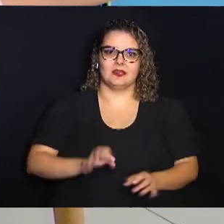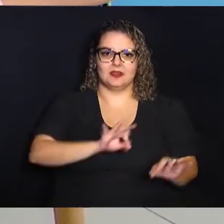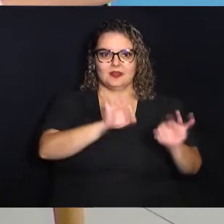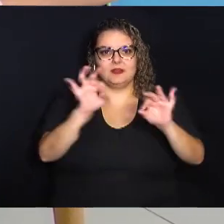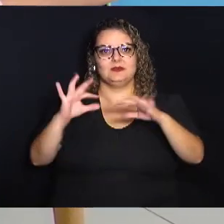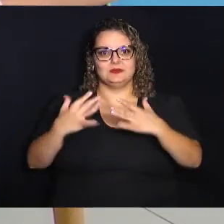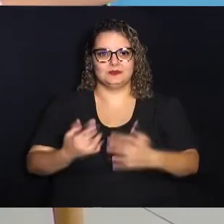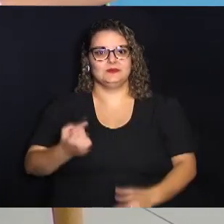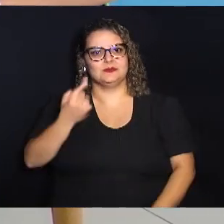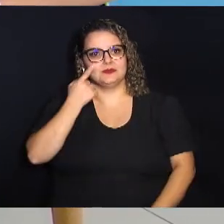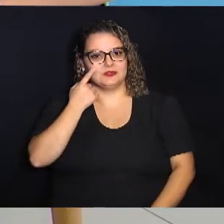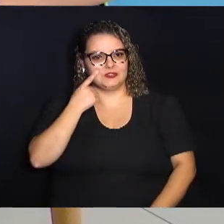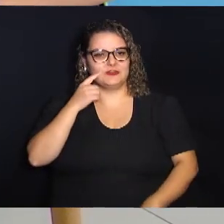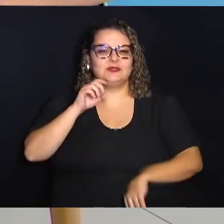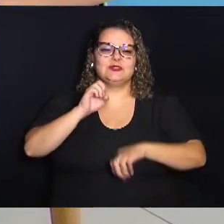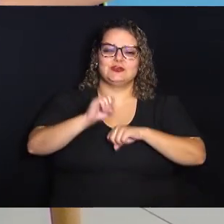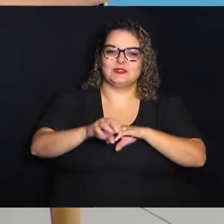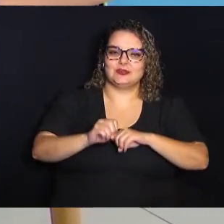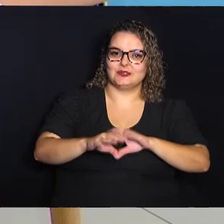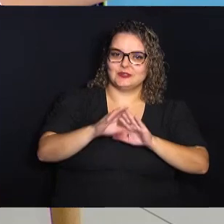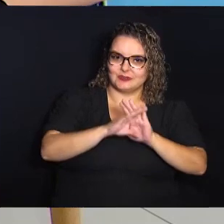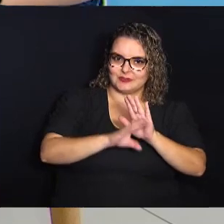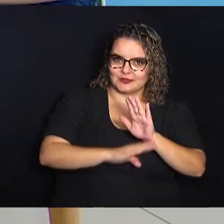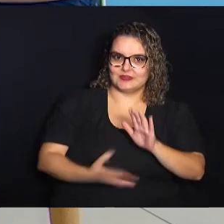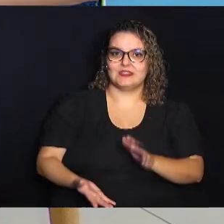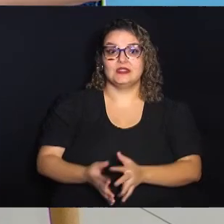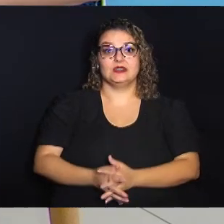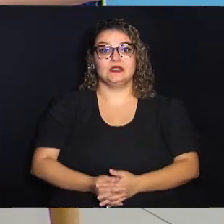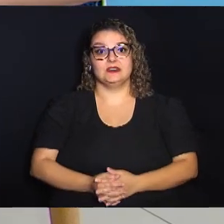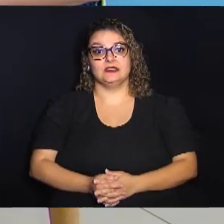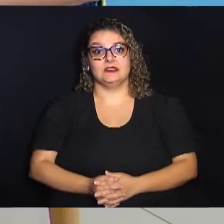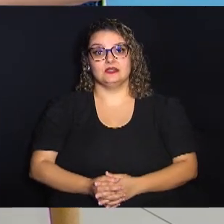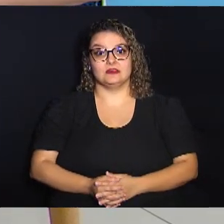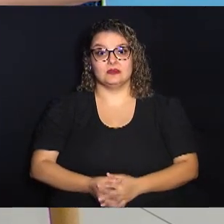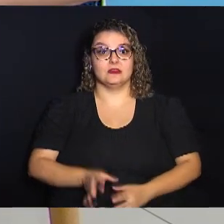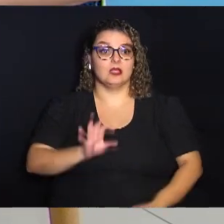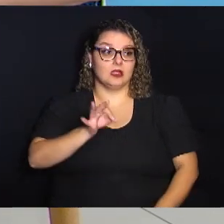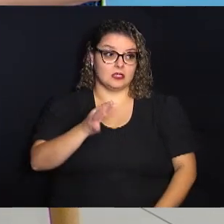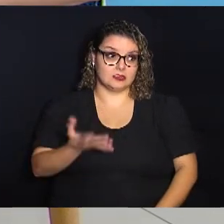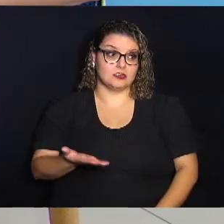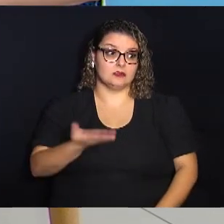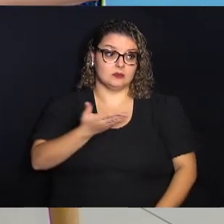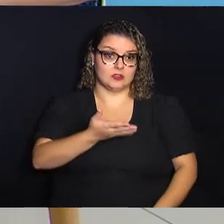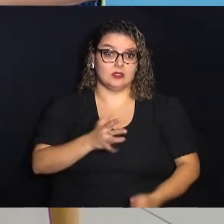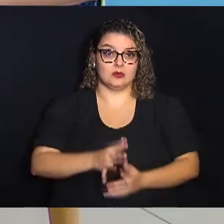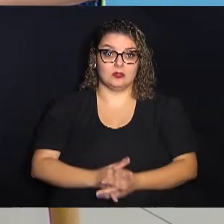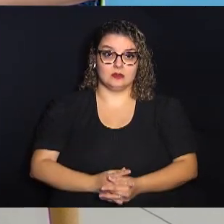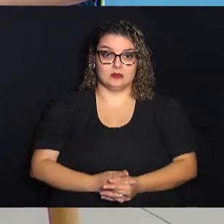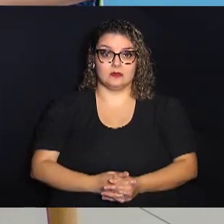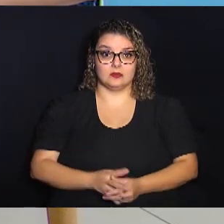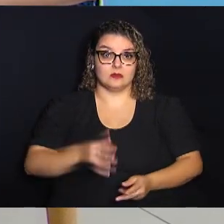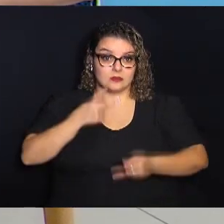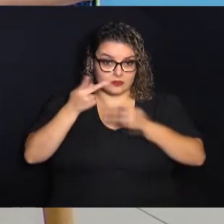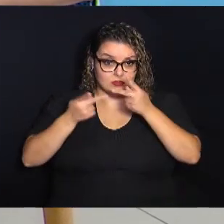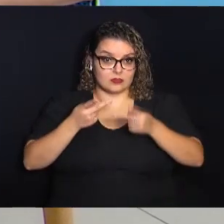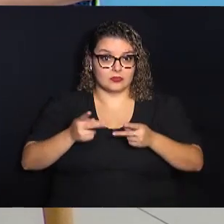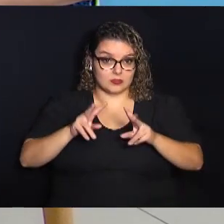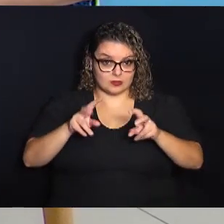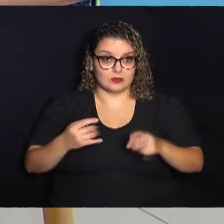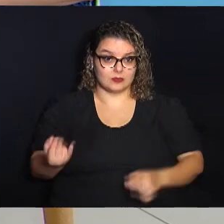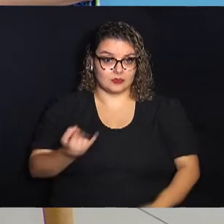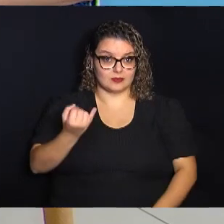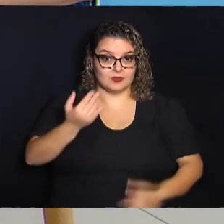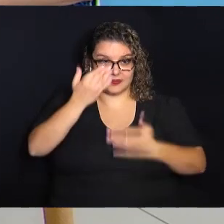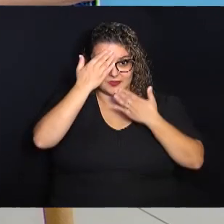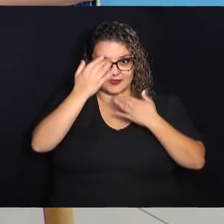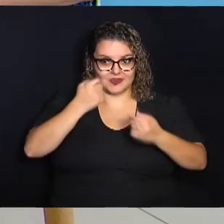gente assiste ao nosso quadro, aqui ao quadro De Olho na Educação, e certamente você tocou aí em assuntos